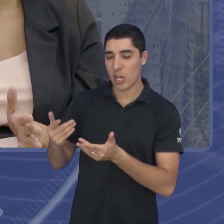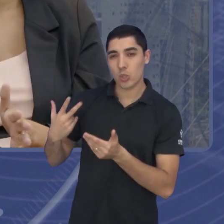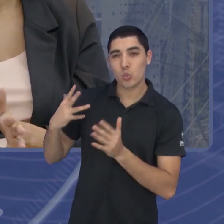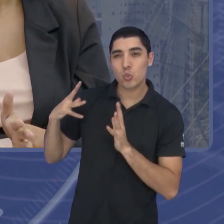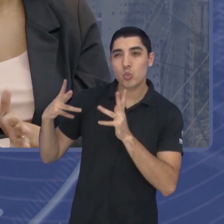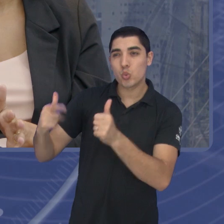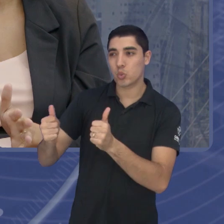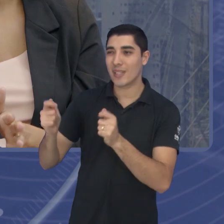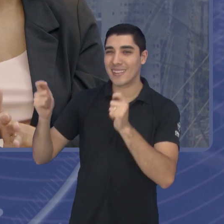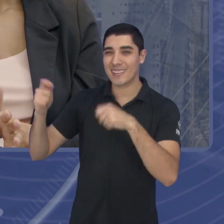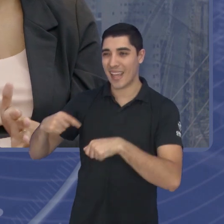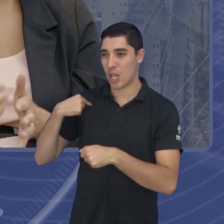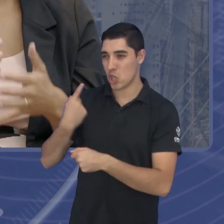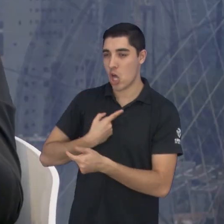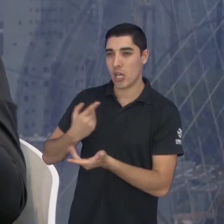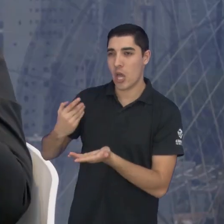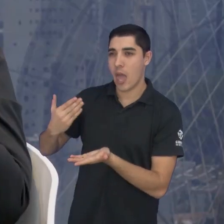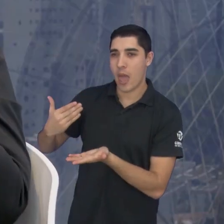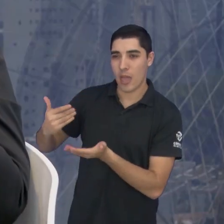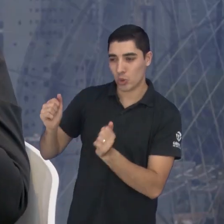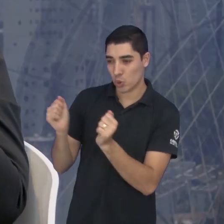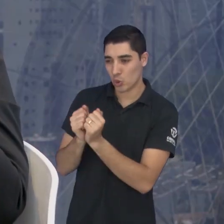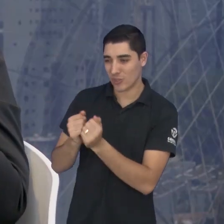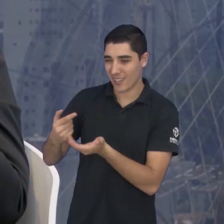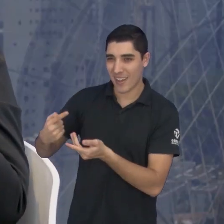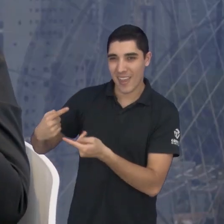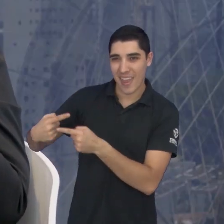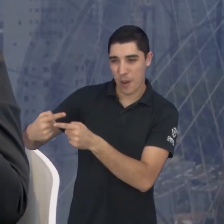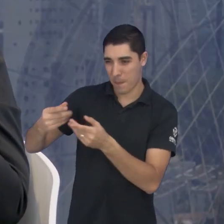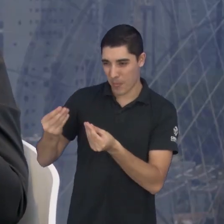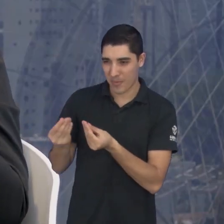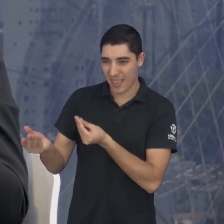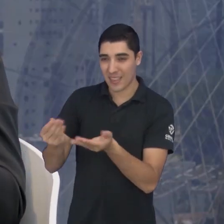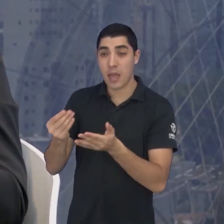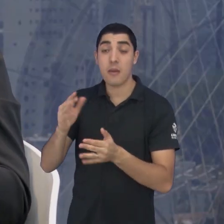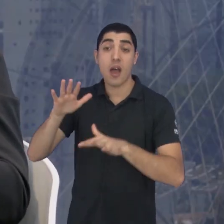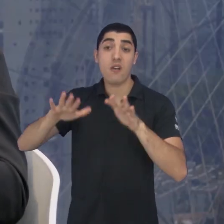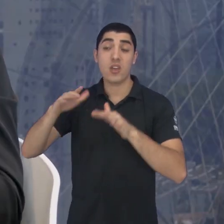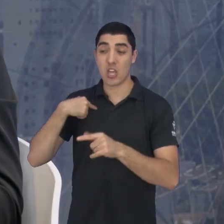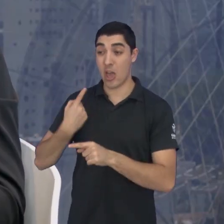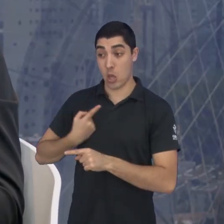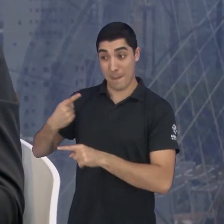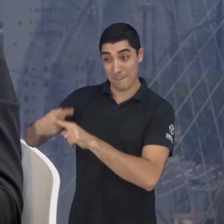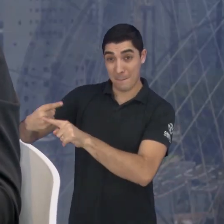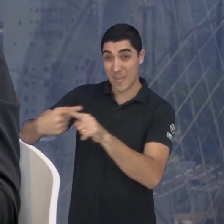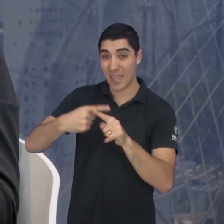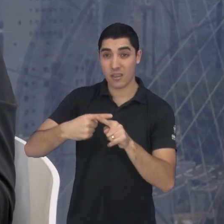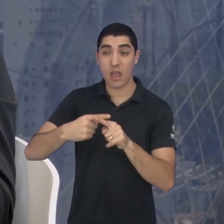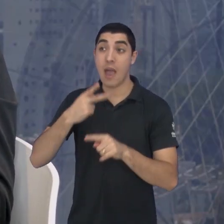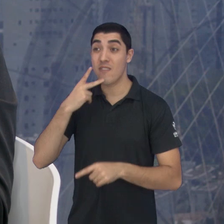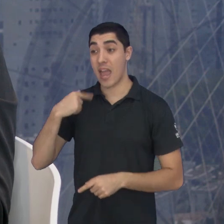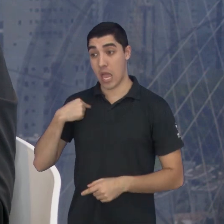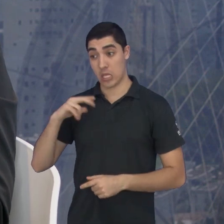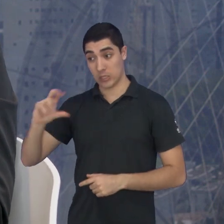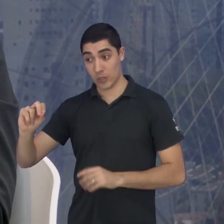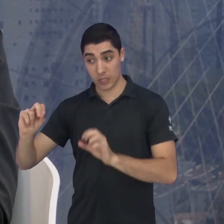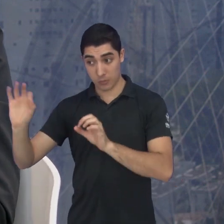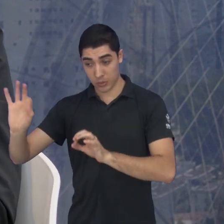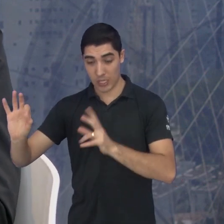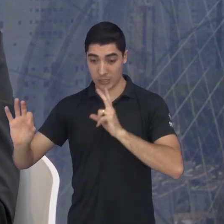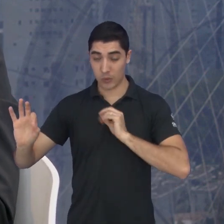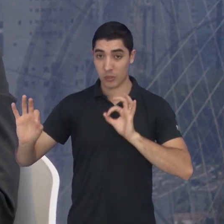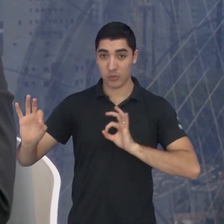meio a meio, entende? Porque tem dia que eu não tô dando 50%, tem dia que eu dou conta de dar 20%. Então talvez meu marido precise